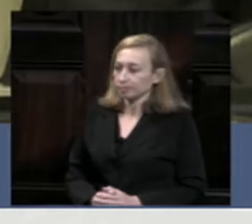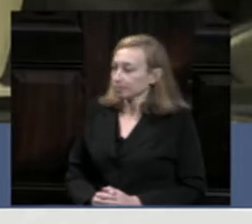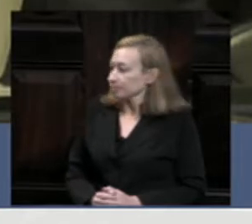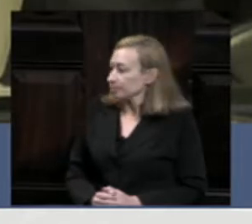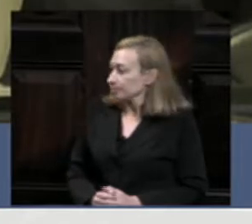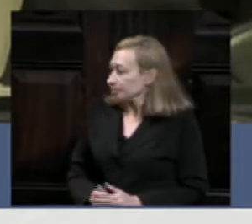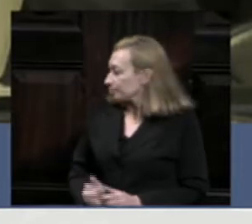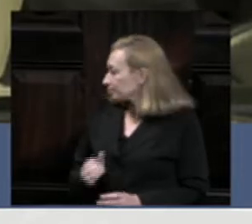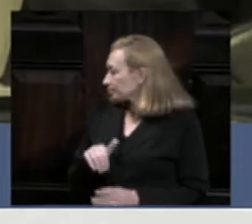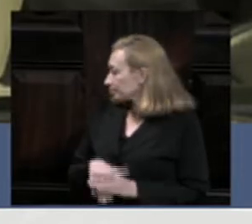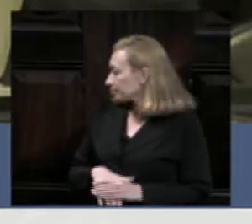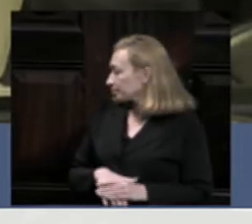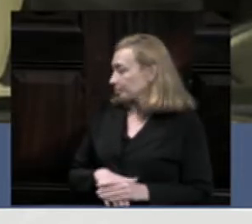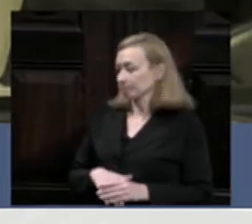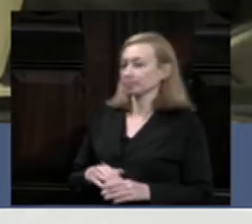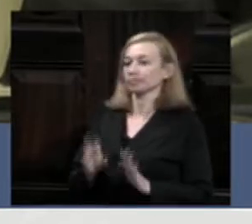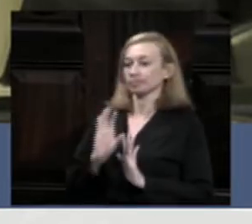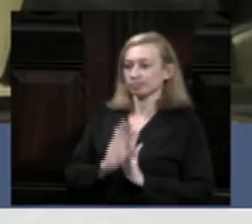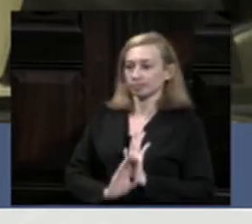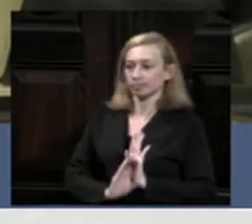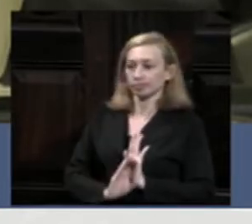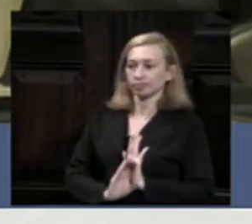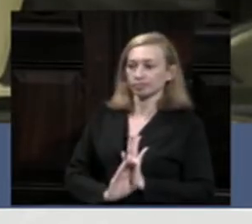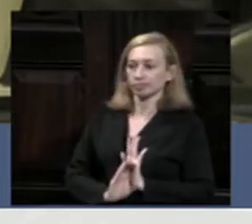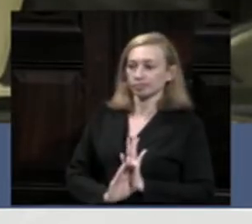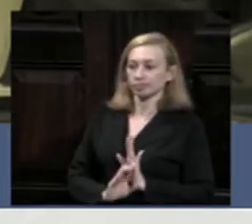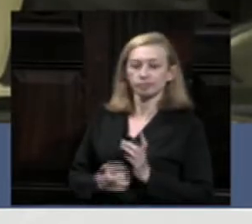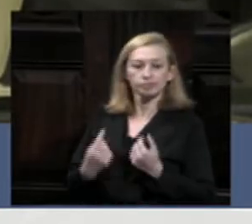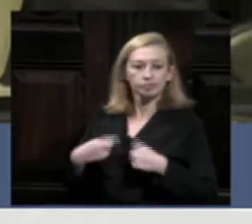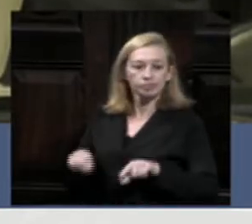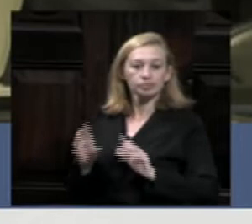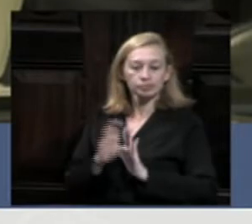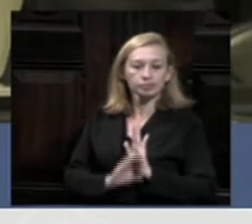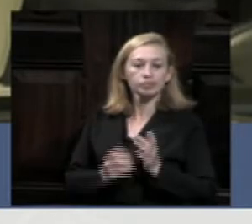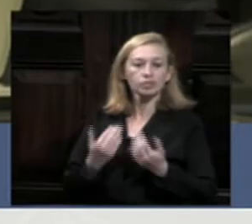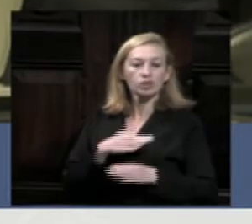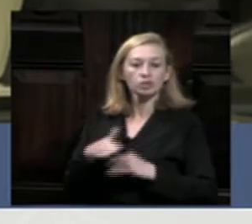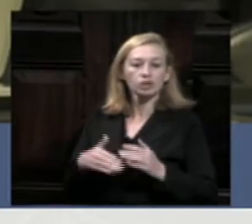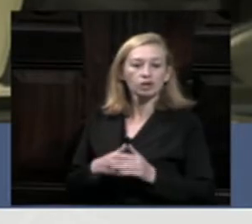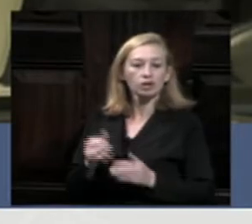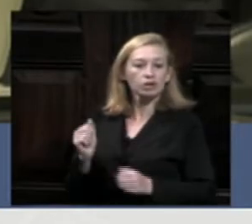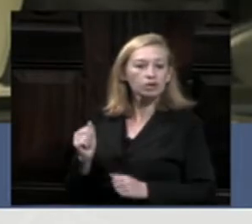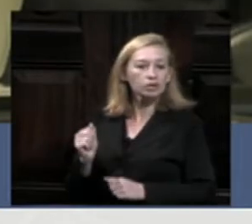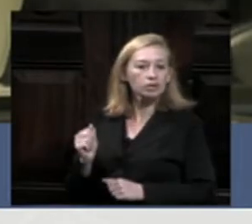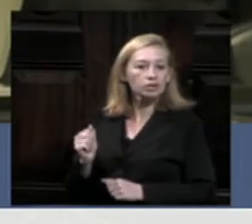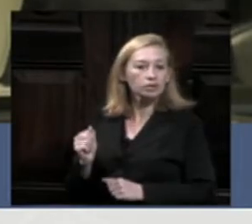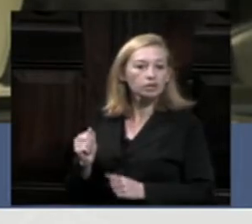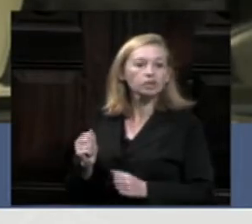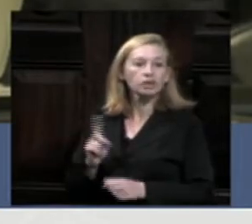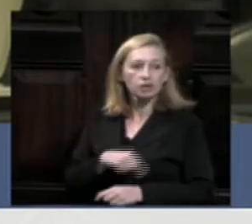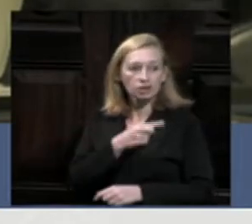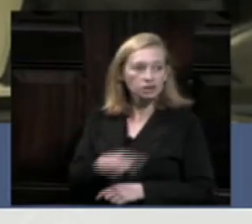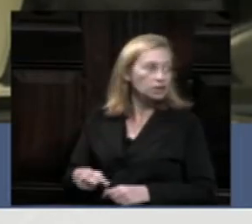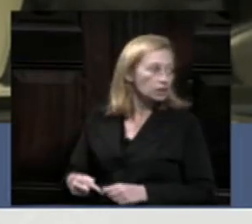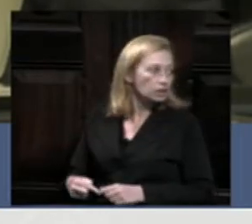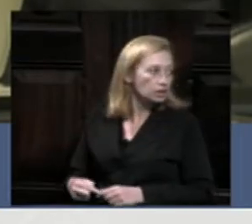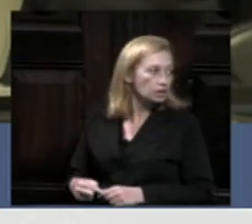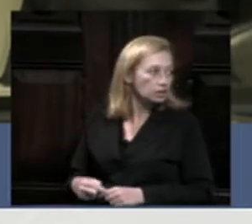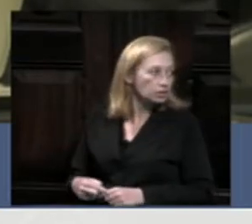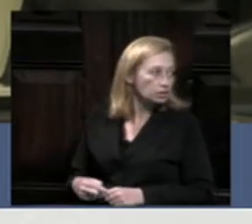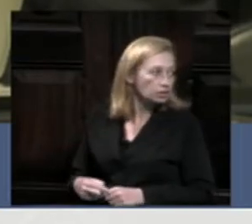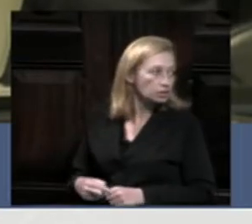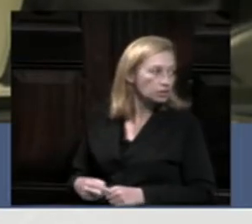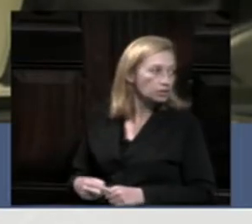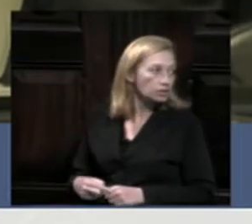Em votação, as emendas com pareceres contrários. Os senhores que aprovam a como estão, rejeitado. Em